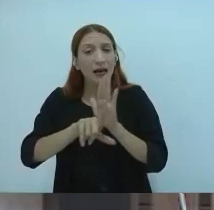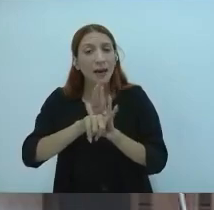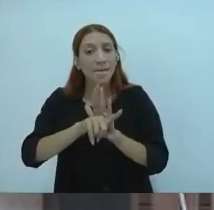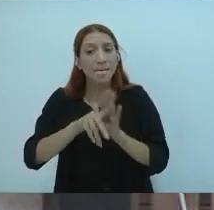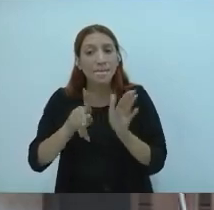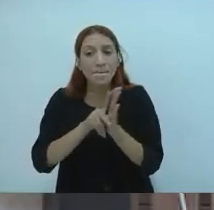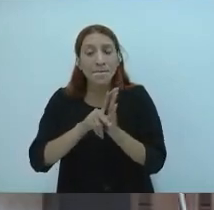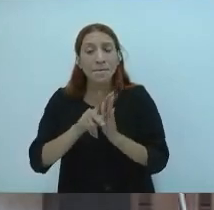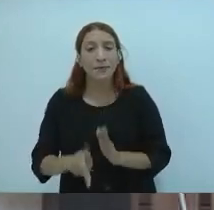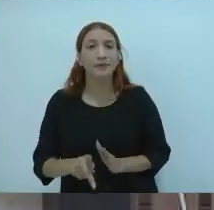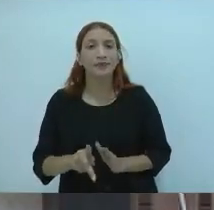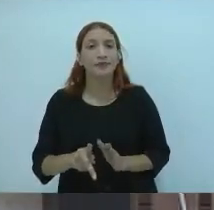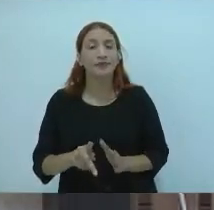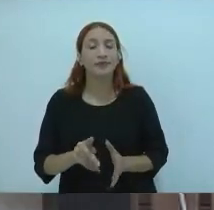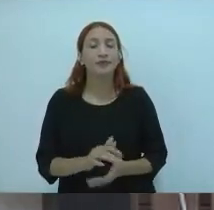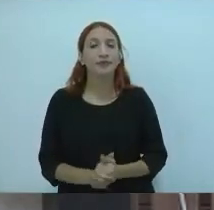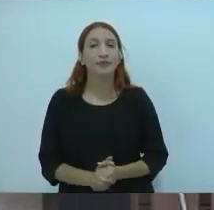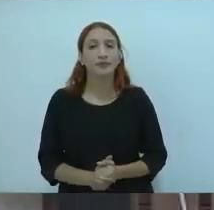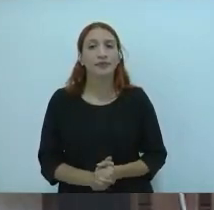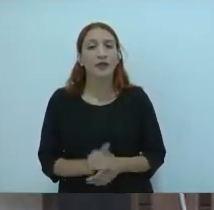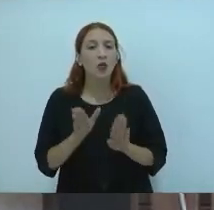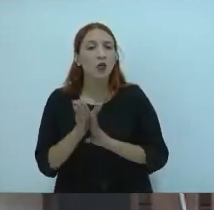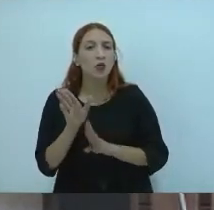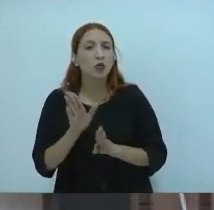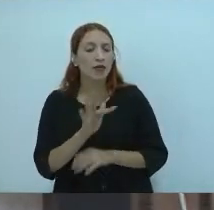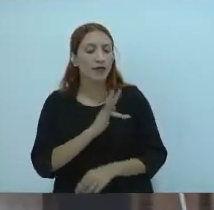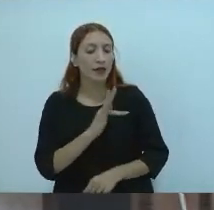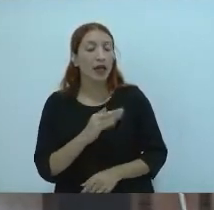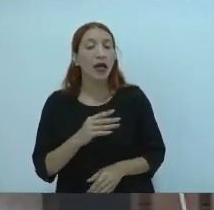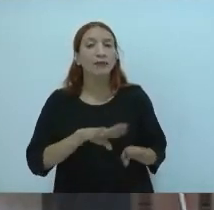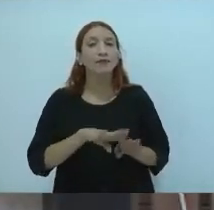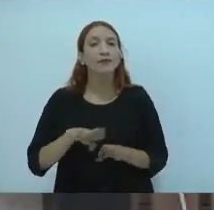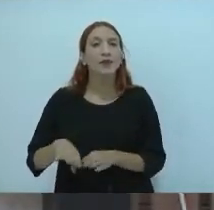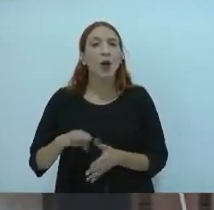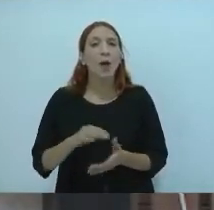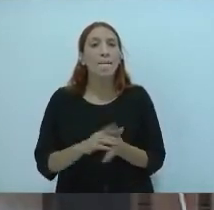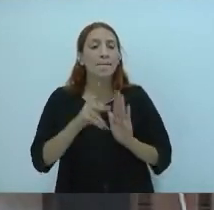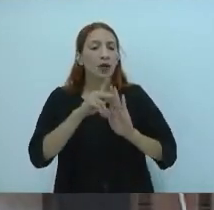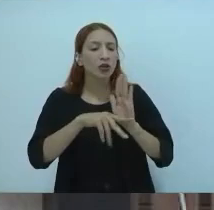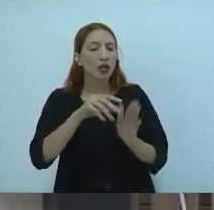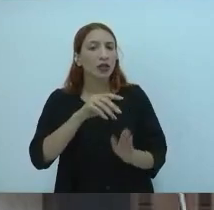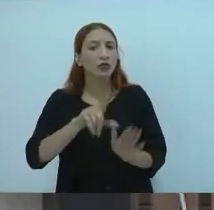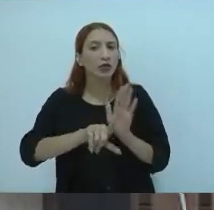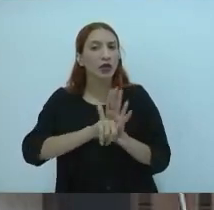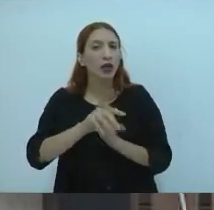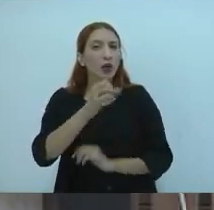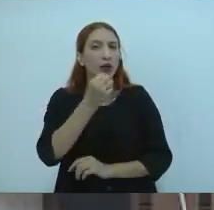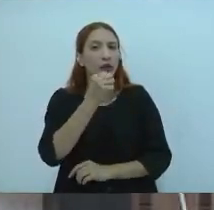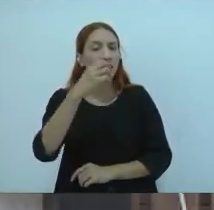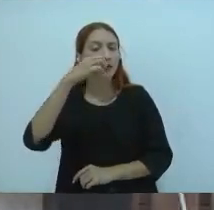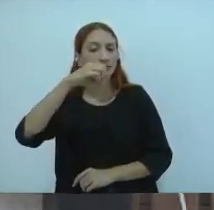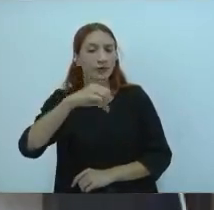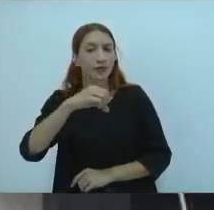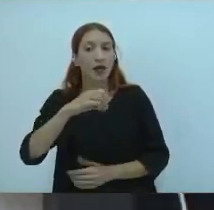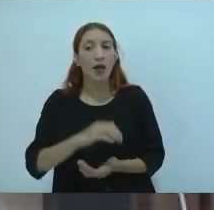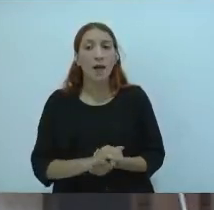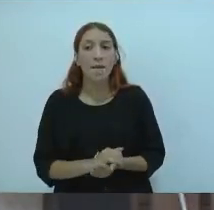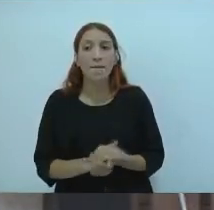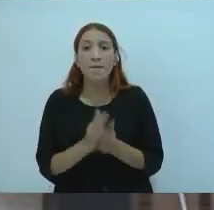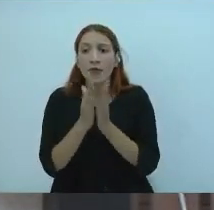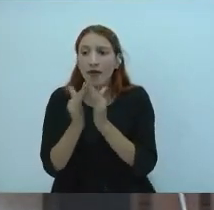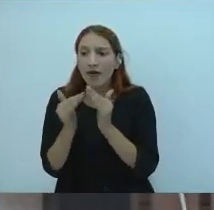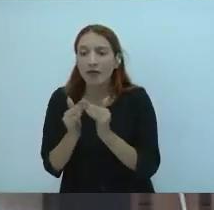Constituição Federal também venham trazer um projeto de lei número 89 e peço aqui aos PES que